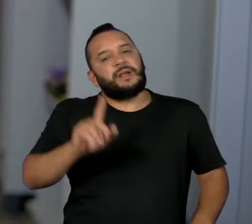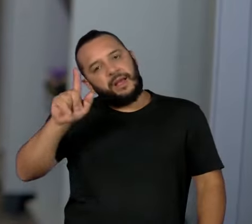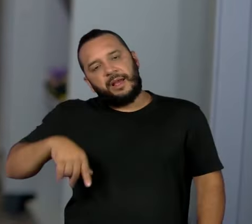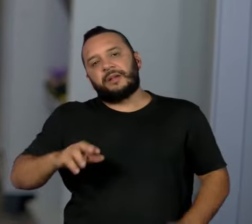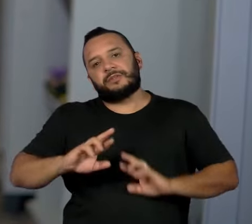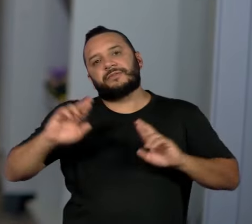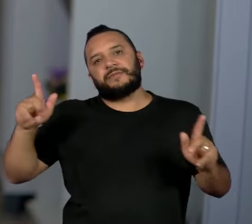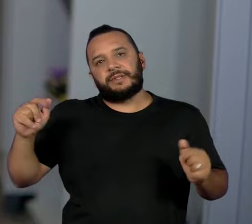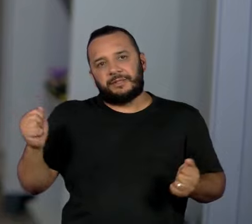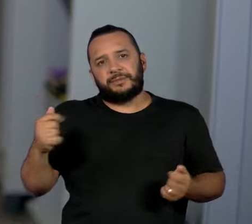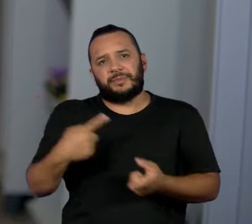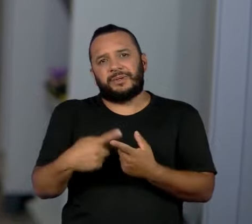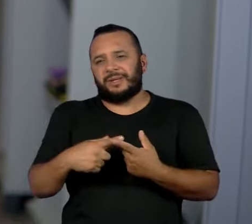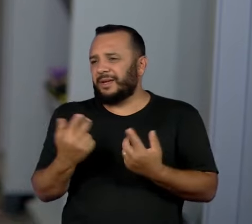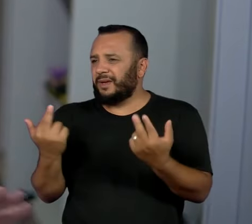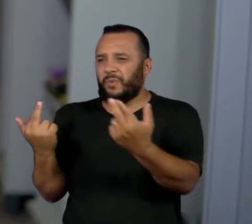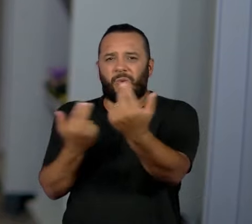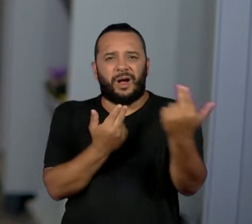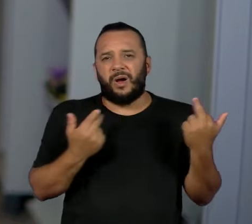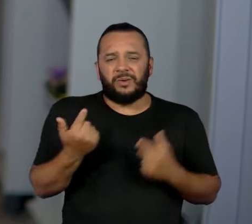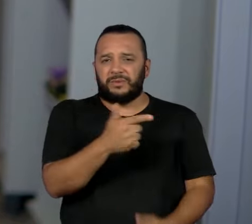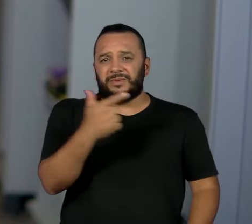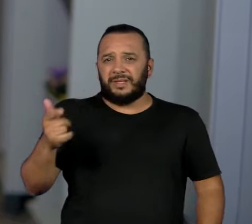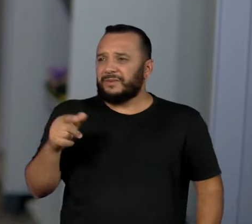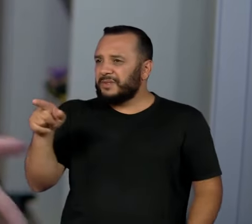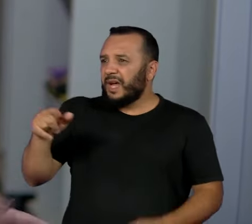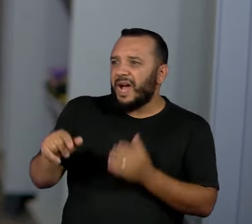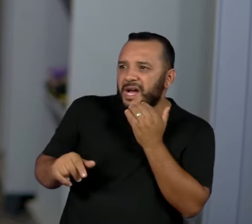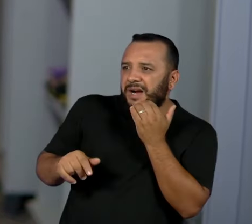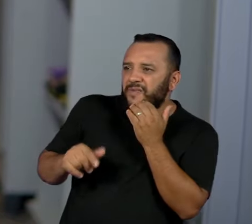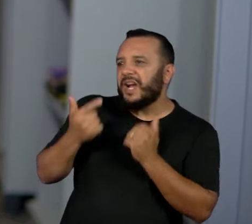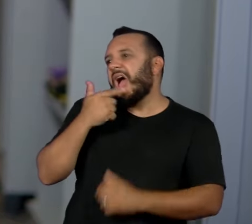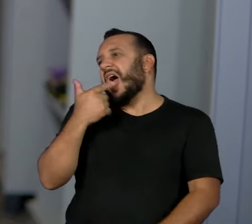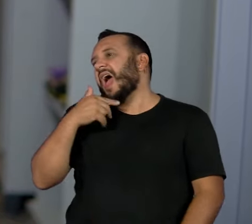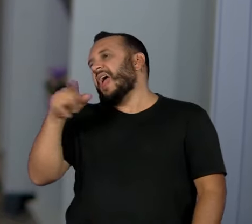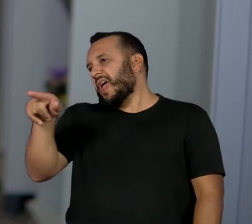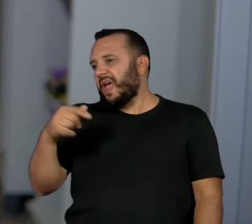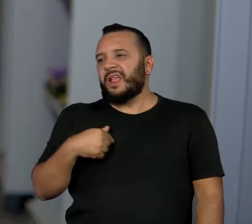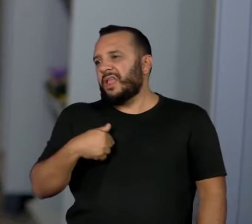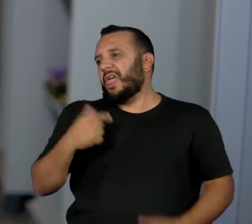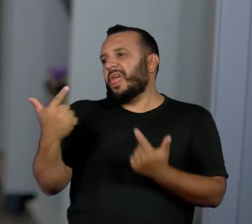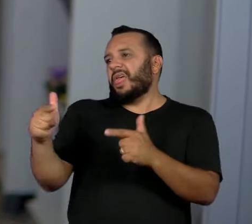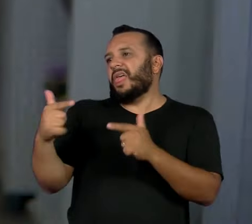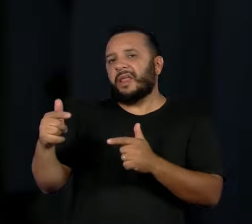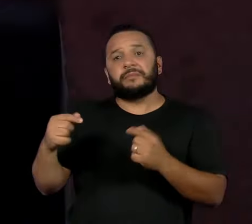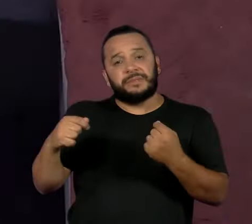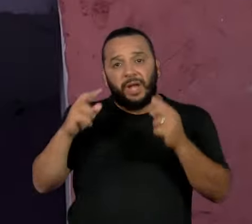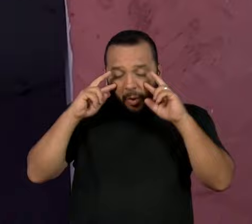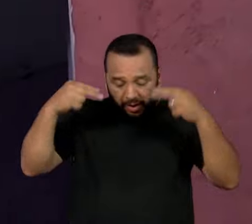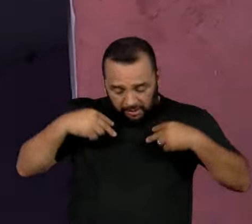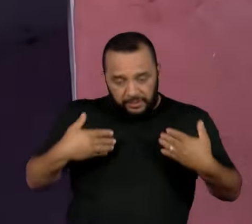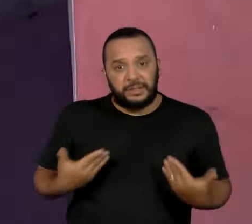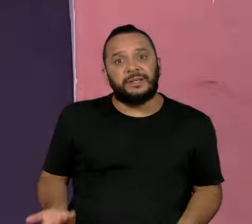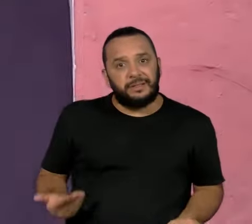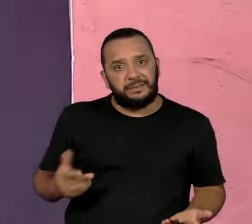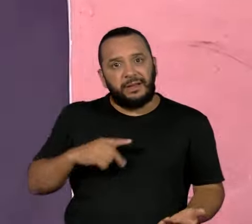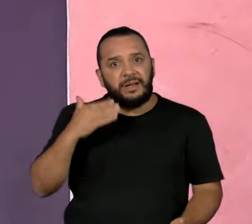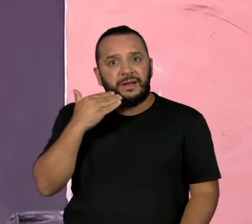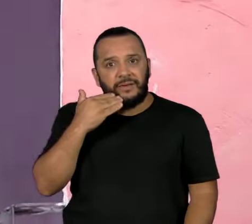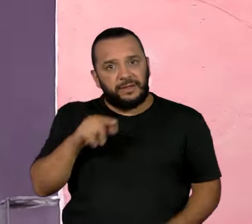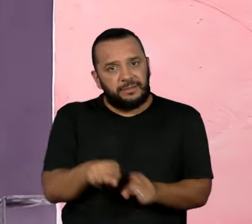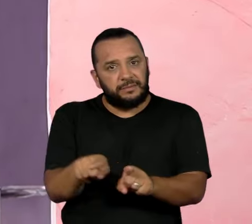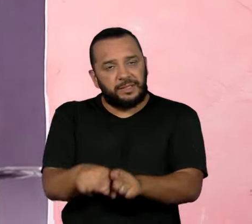Porque ninguém é igual a ninguém. Só que se você ficar olhando o defeito do outro, ficar rindo, ficar fazendo isso, você não olha pra você.